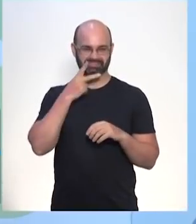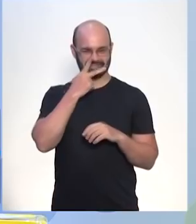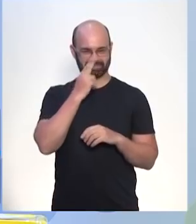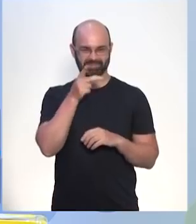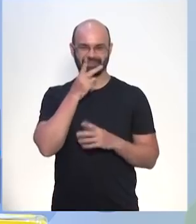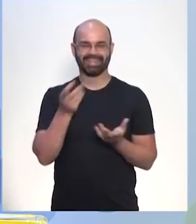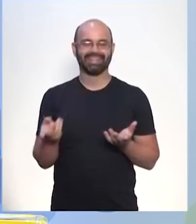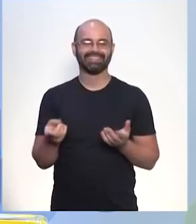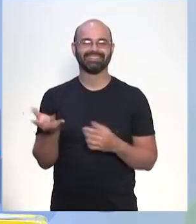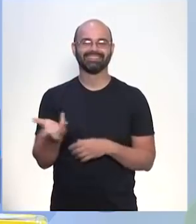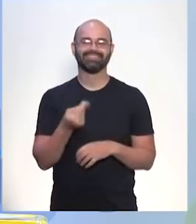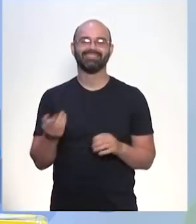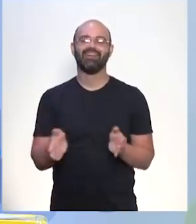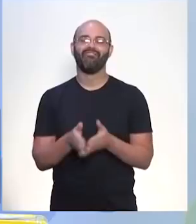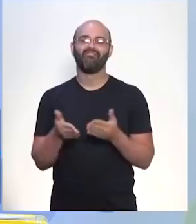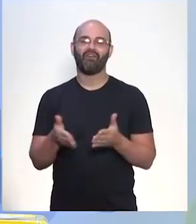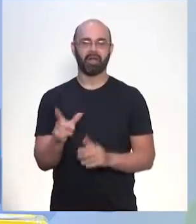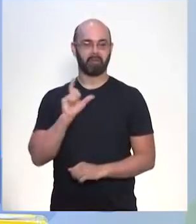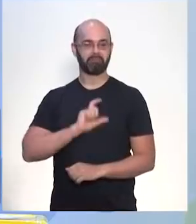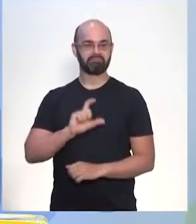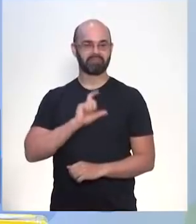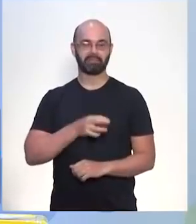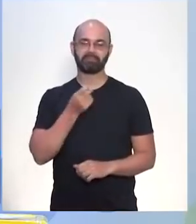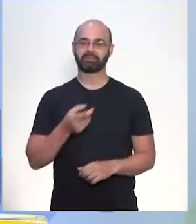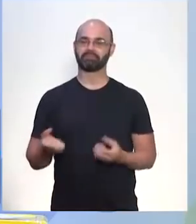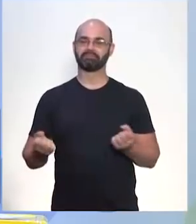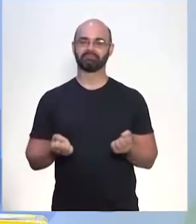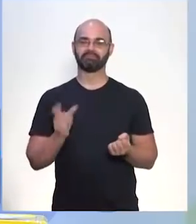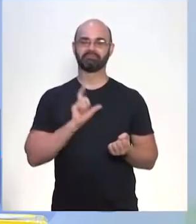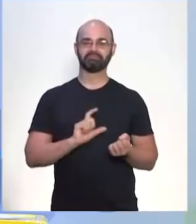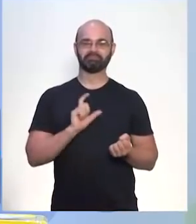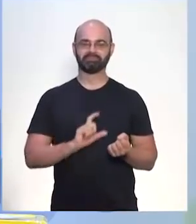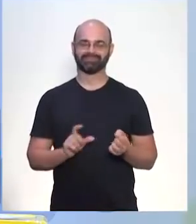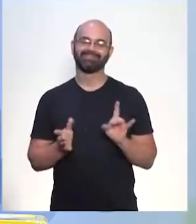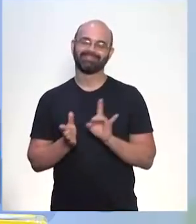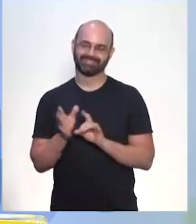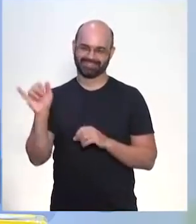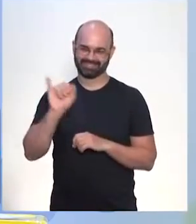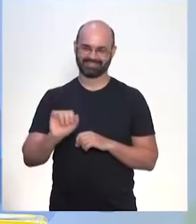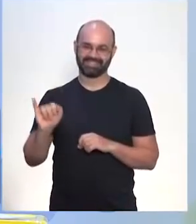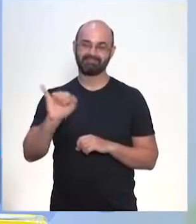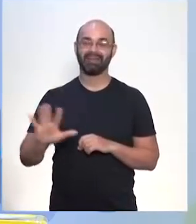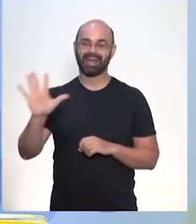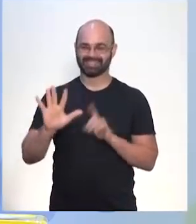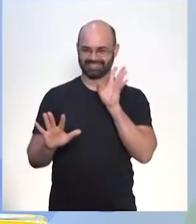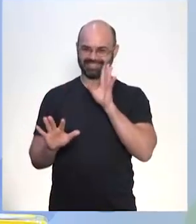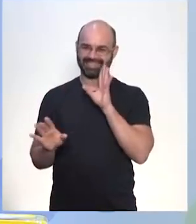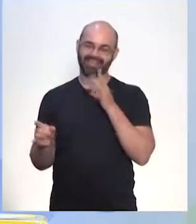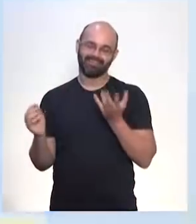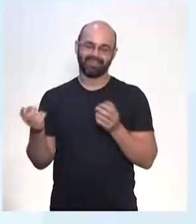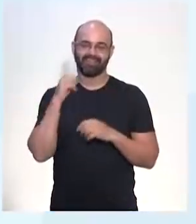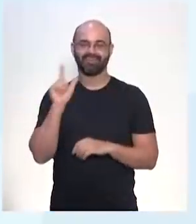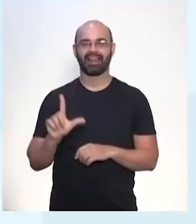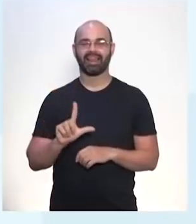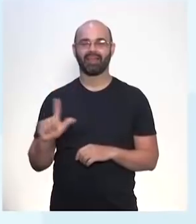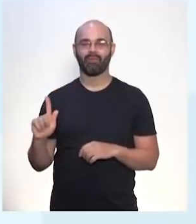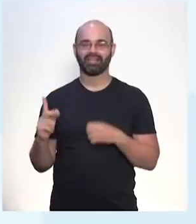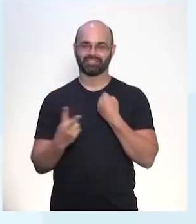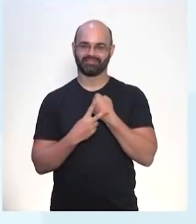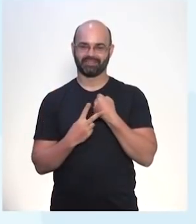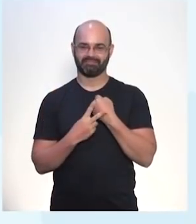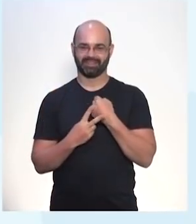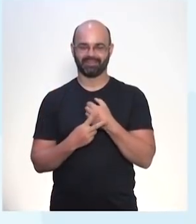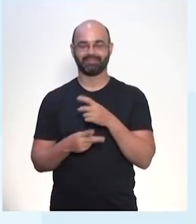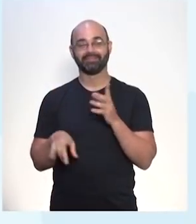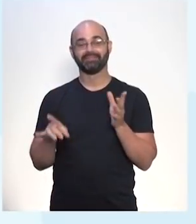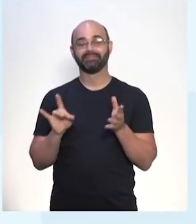muito legal que vocês estão trabalhando bastante na imagem. Ótimo, Exato. ótimo isso. Eu estou trabalhando na linguagem verbal aqui, ó. O foca no trânsito